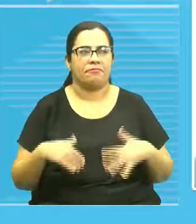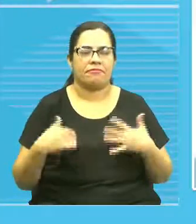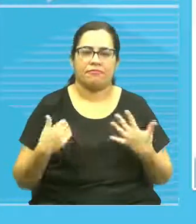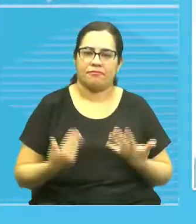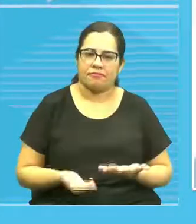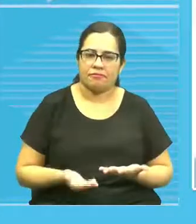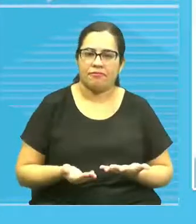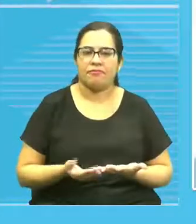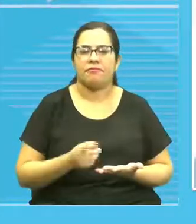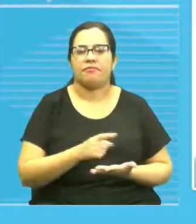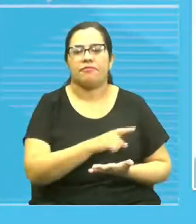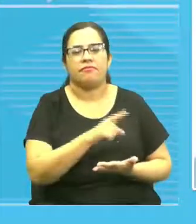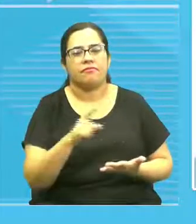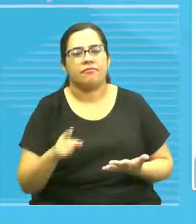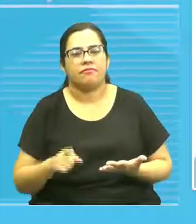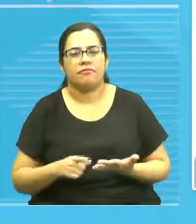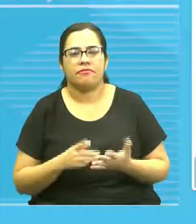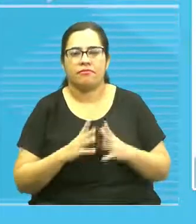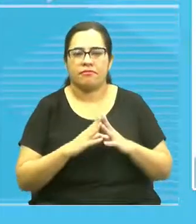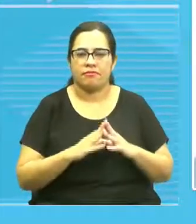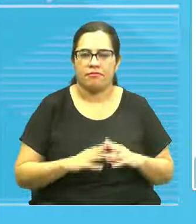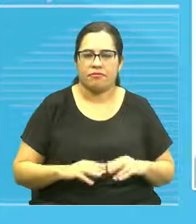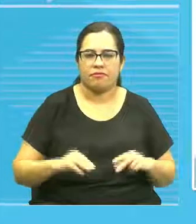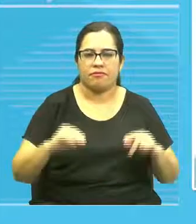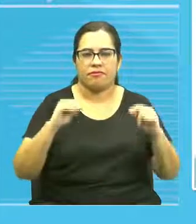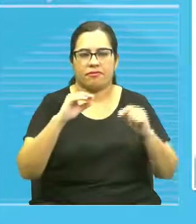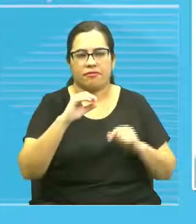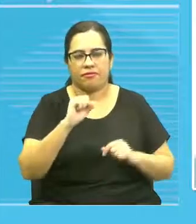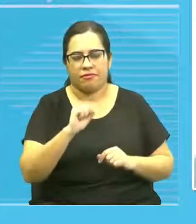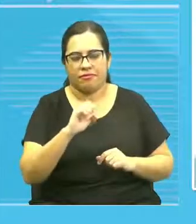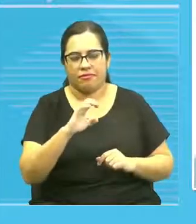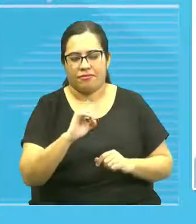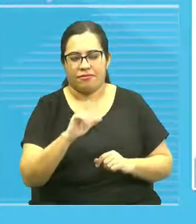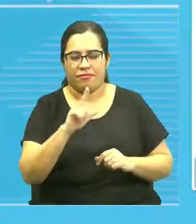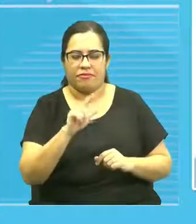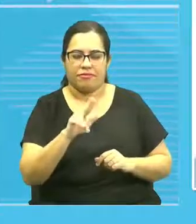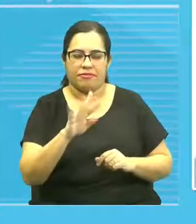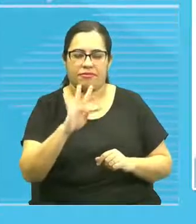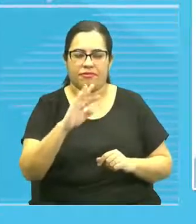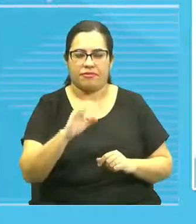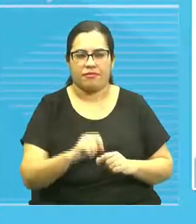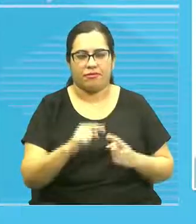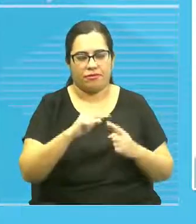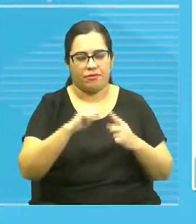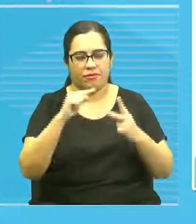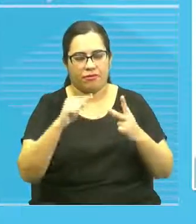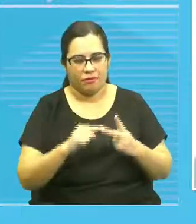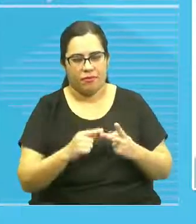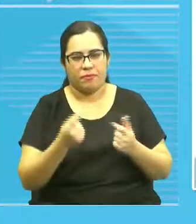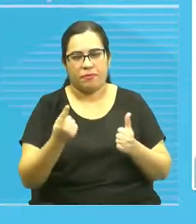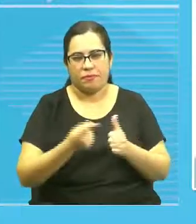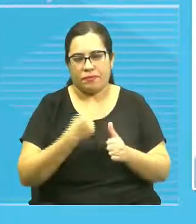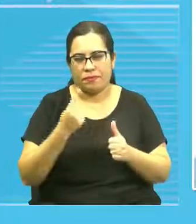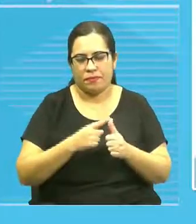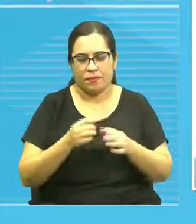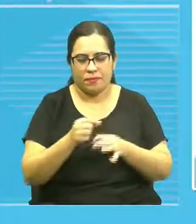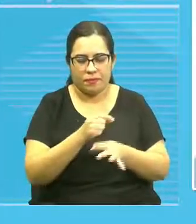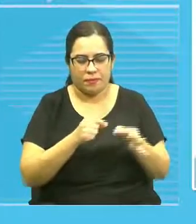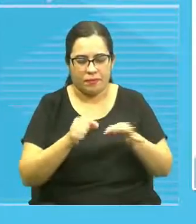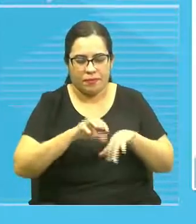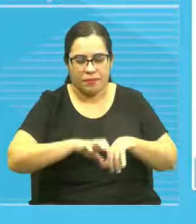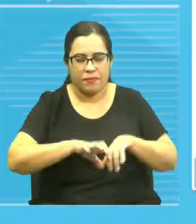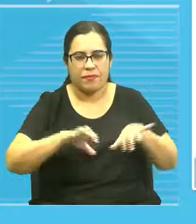Adriana, quando você dissolve um soluto na água, ele vai ter duas etapas. Primeiro, separar as partículas do